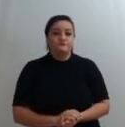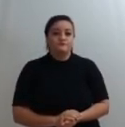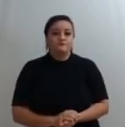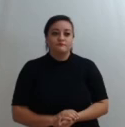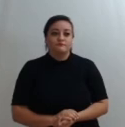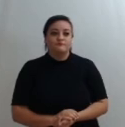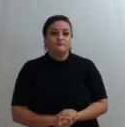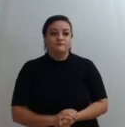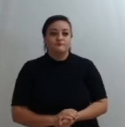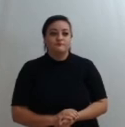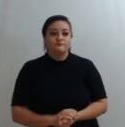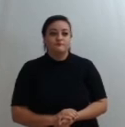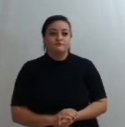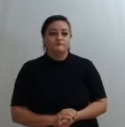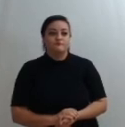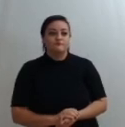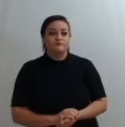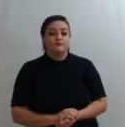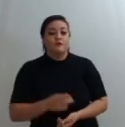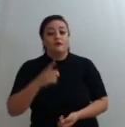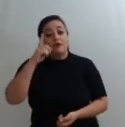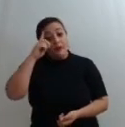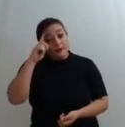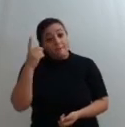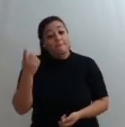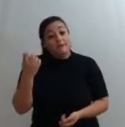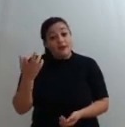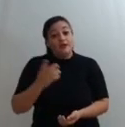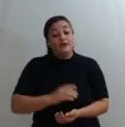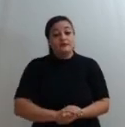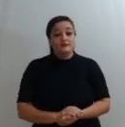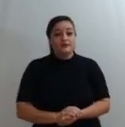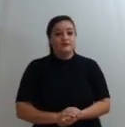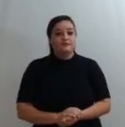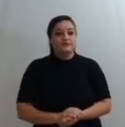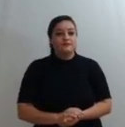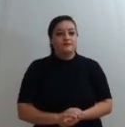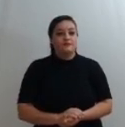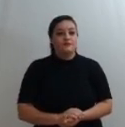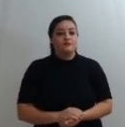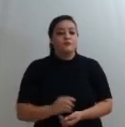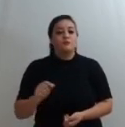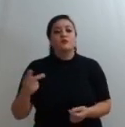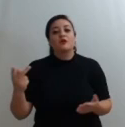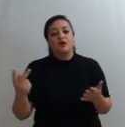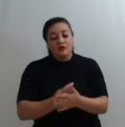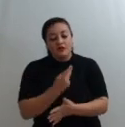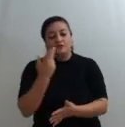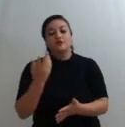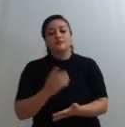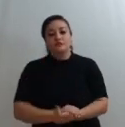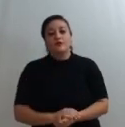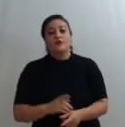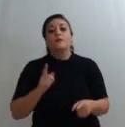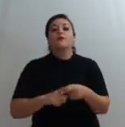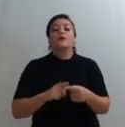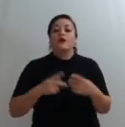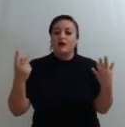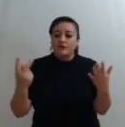pensem e reflitam sobre esse fato, porque esse fato está ocorrendo também